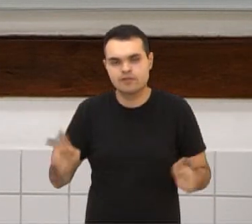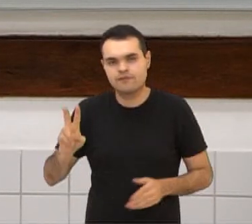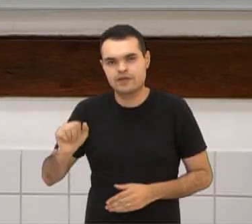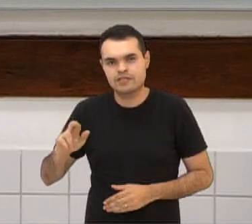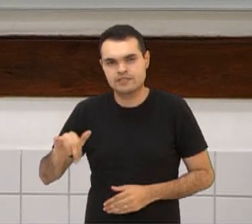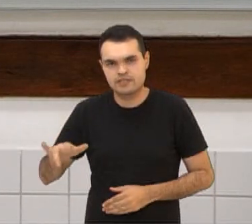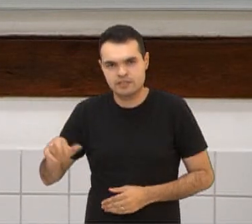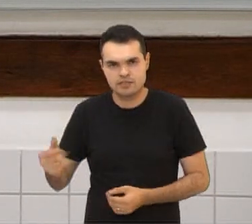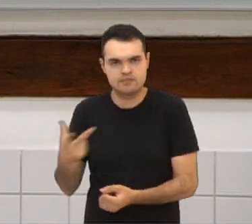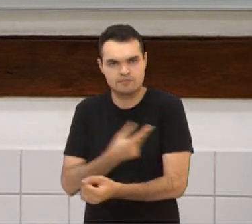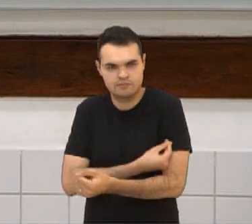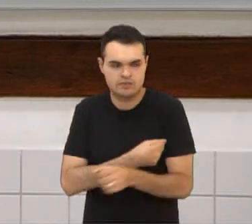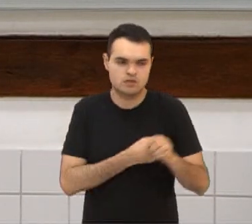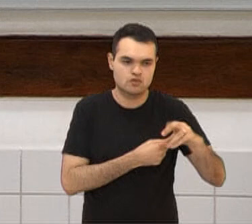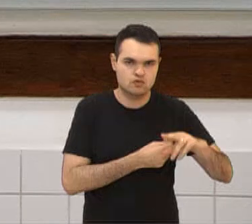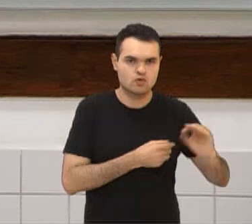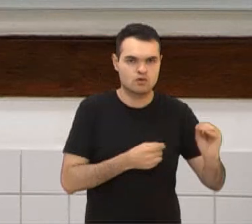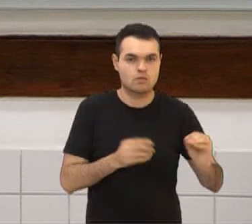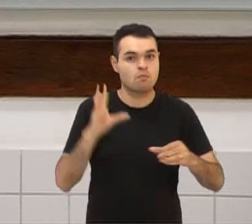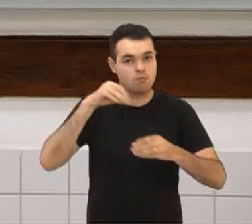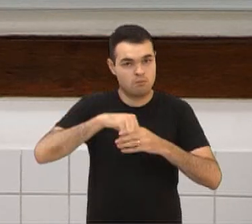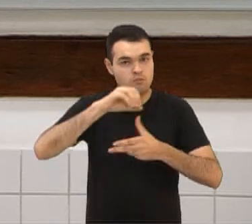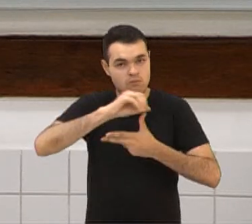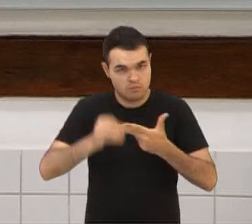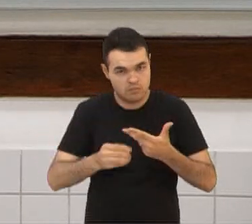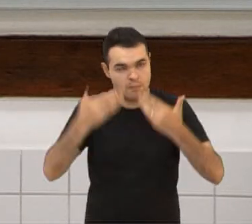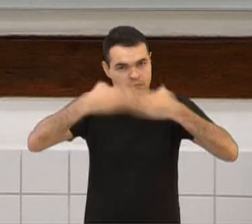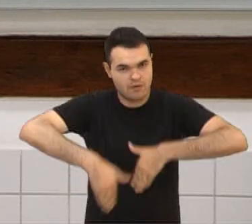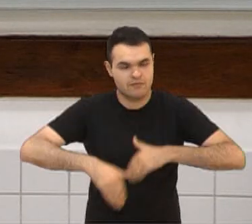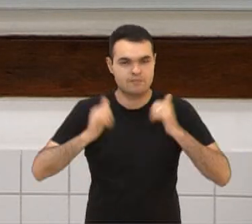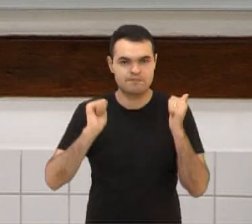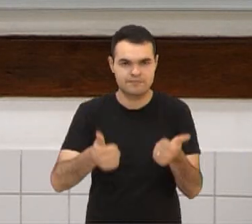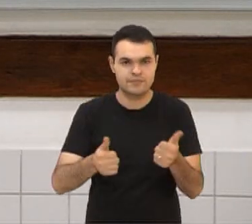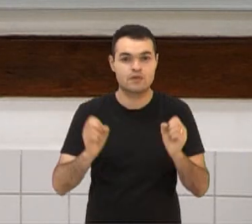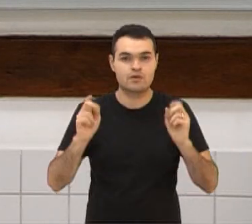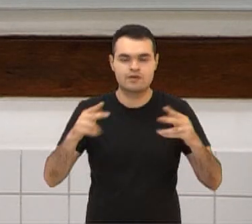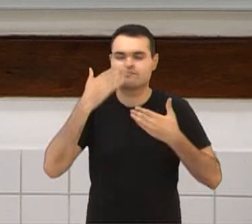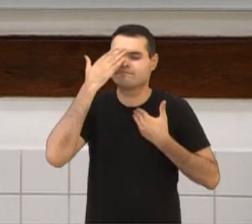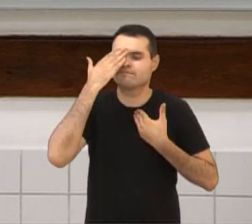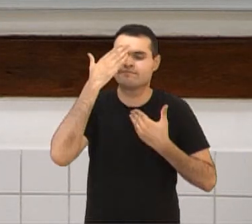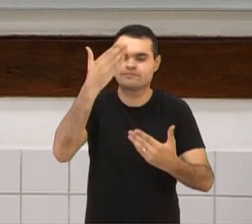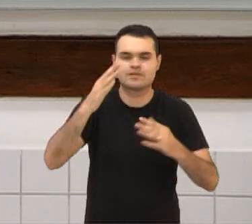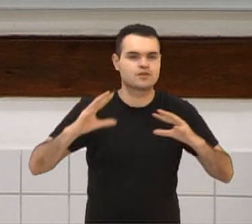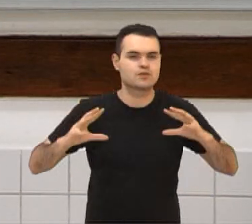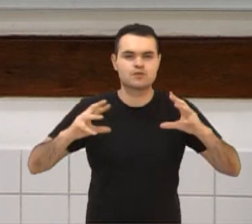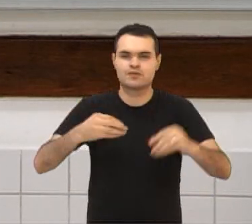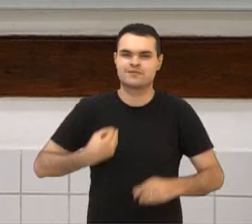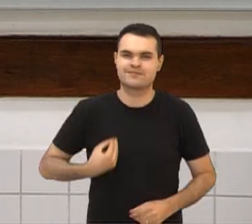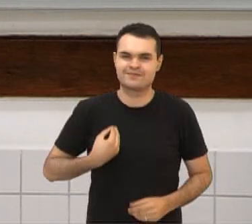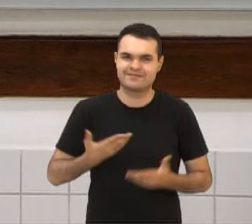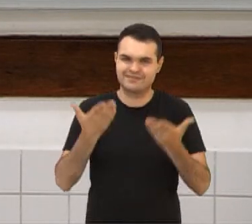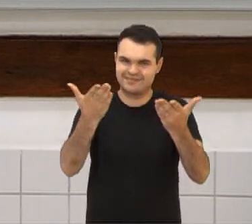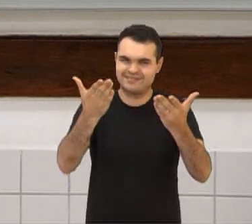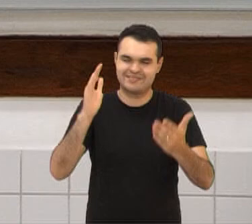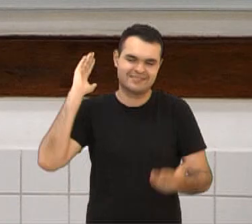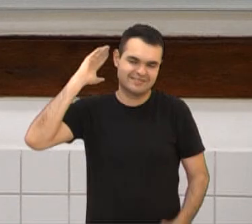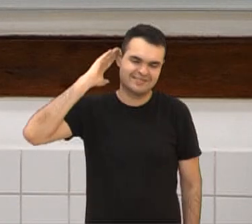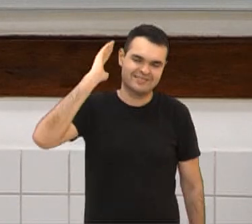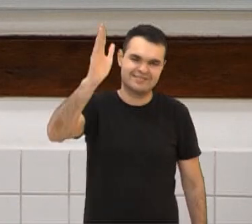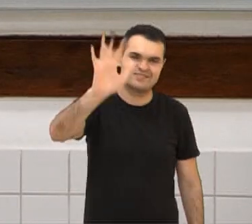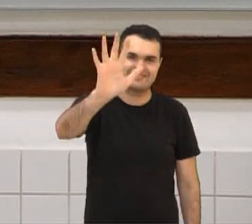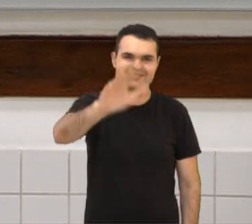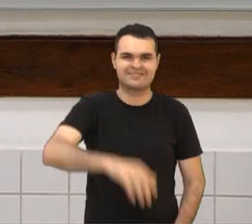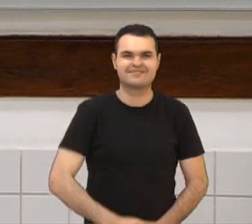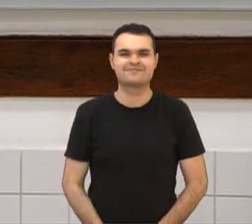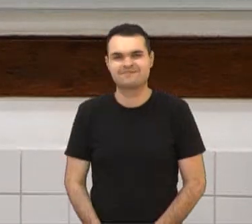muito importante, muito atual e que pode cair no seu vestibular, pode cair no seu Enem. Agradeço muito a participação de vocês. Até a próxima, gente.